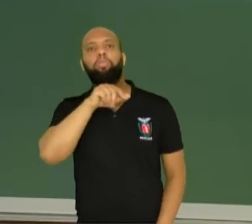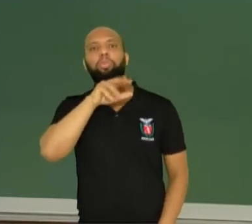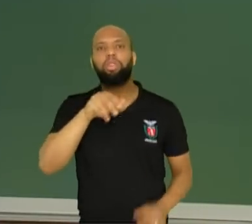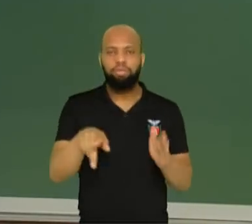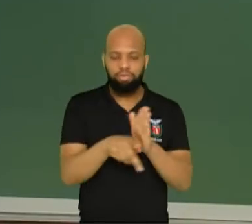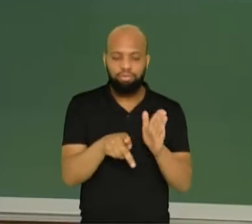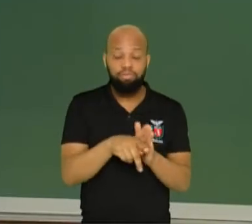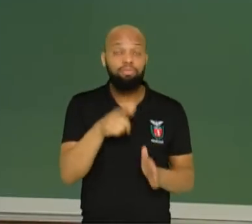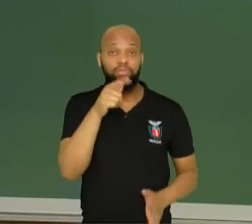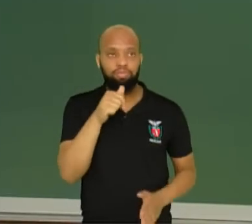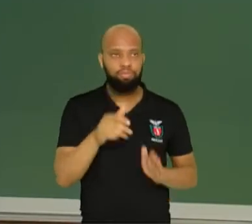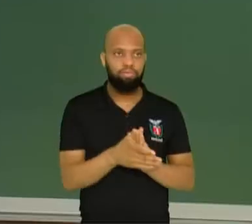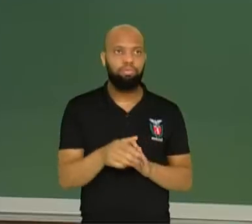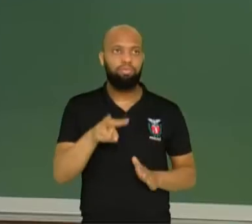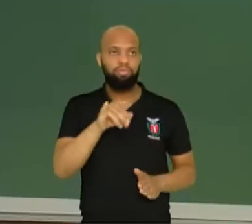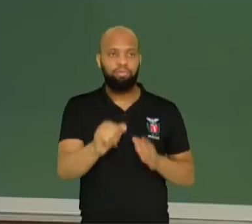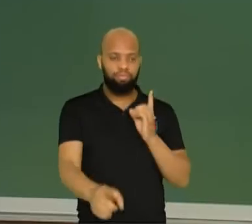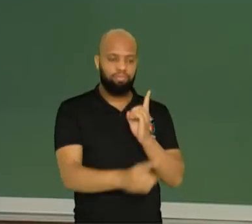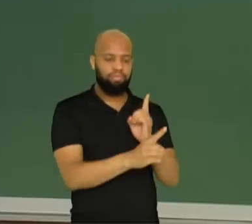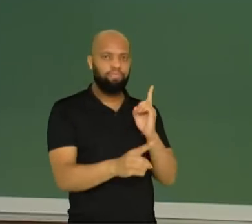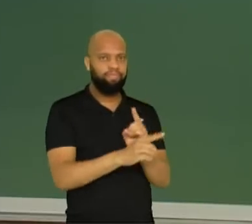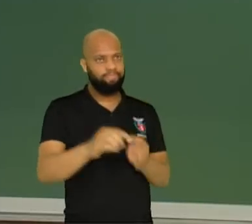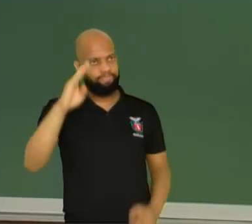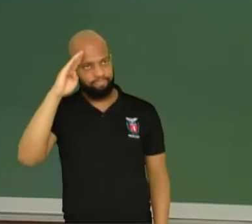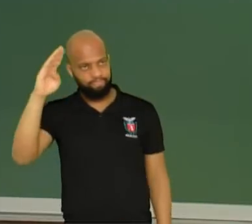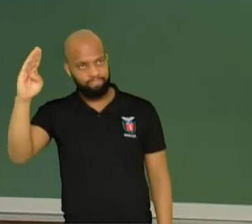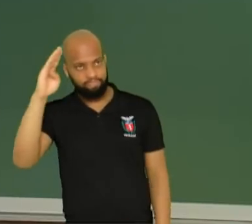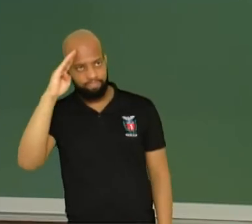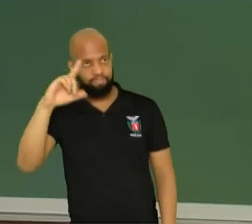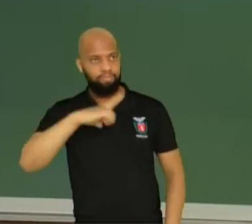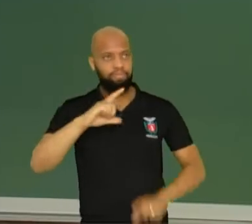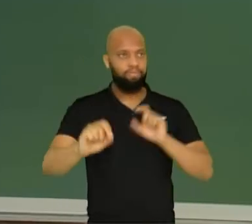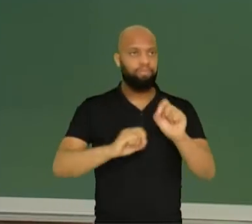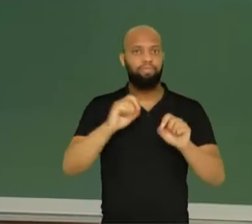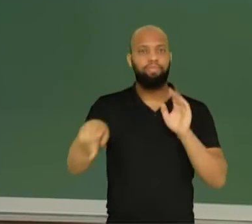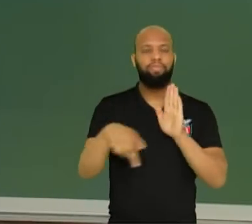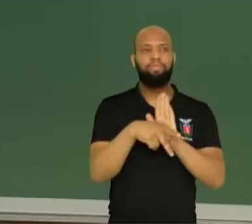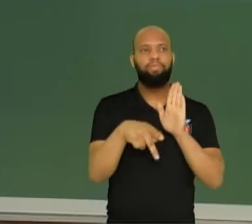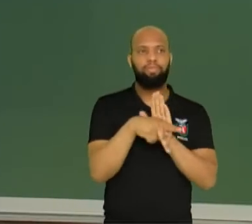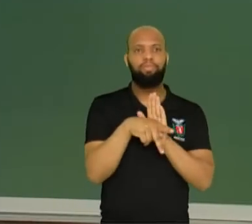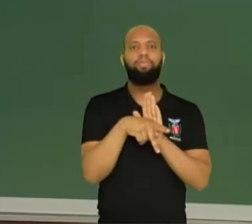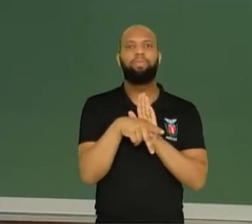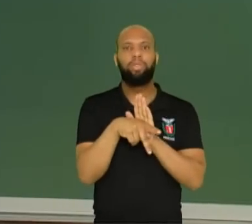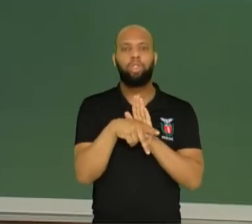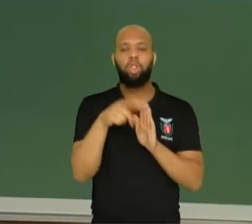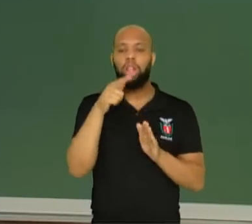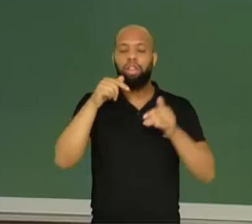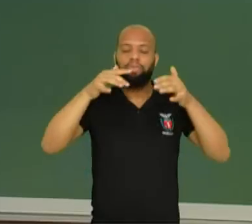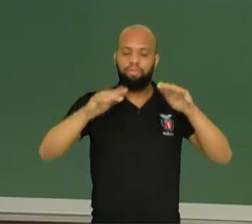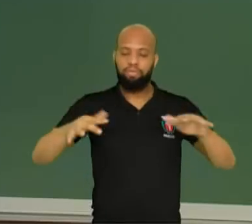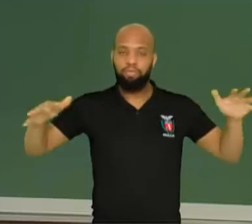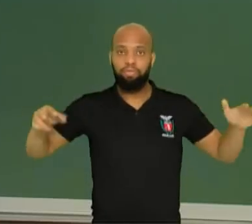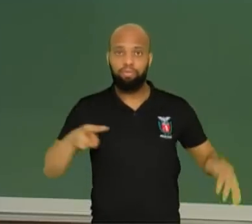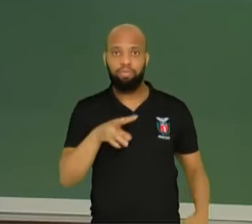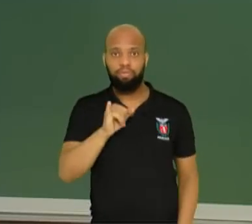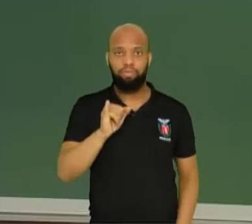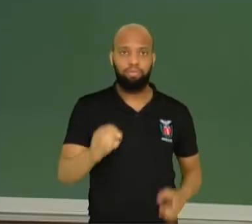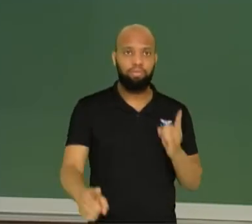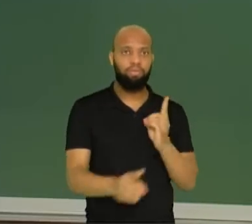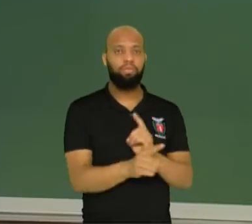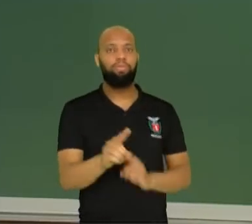E aí a gente vai encontrar eles principalmente no oceano. Não quer dizer que você não vai encontrar